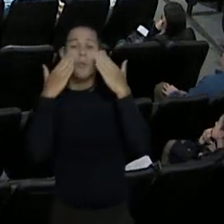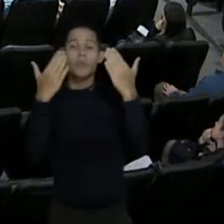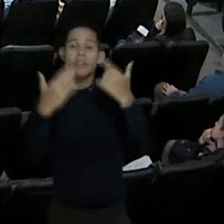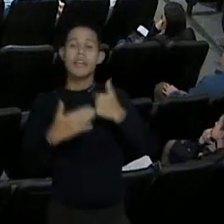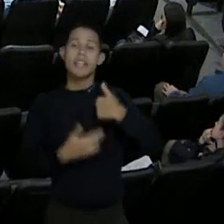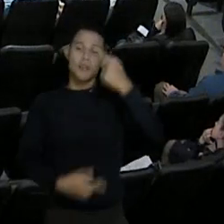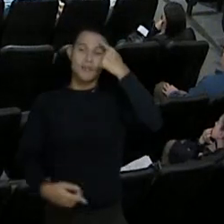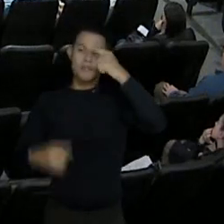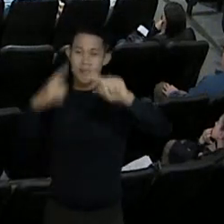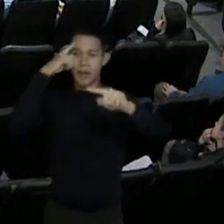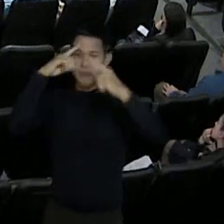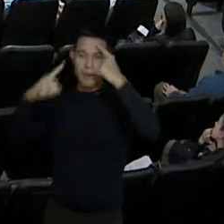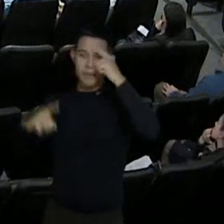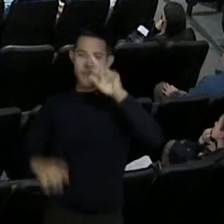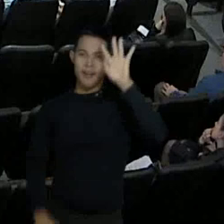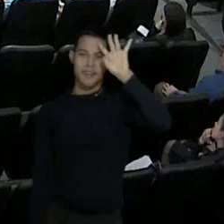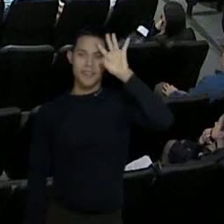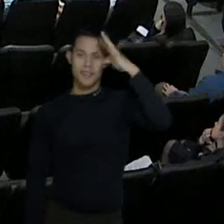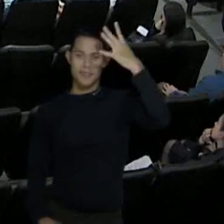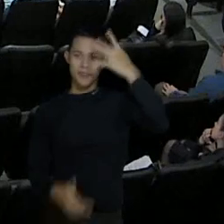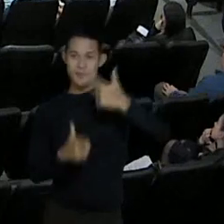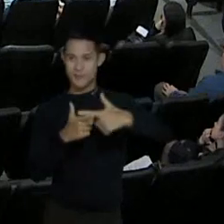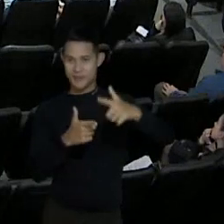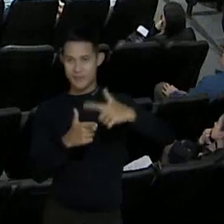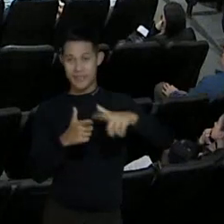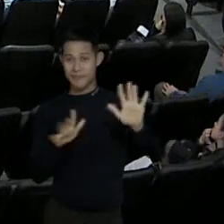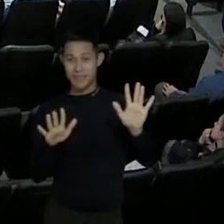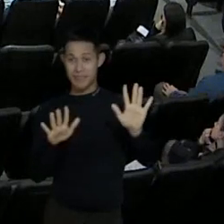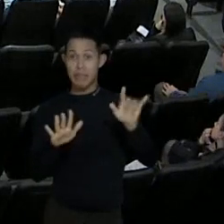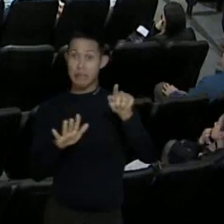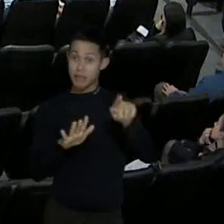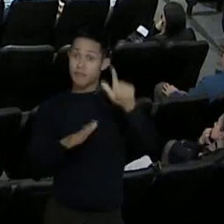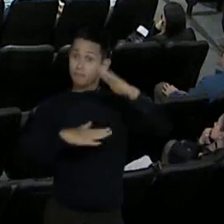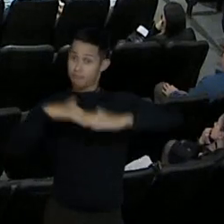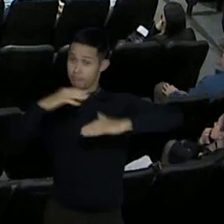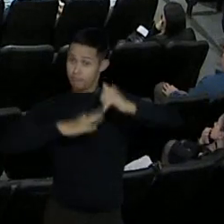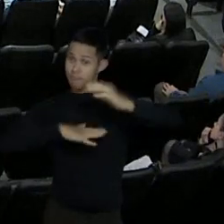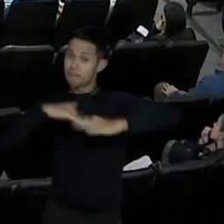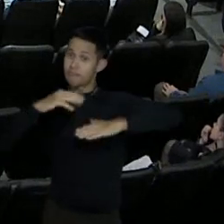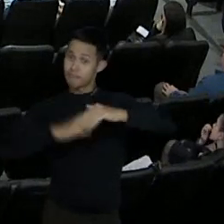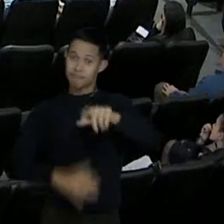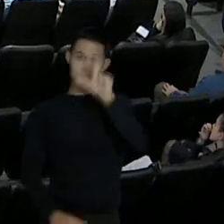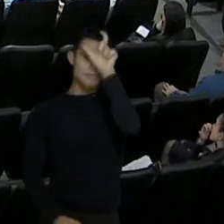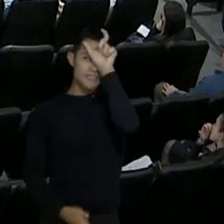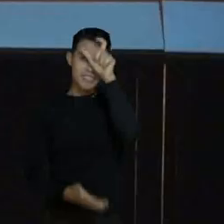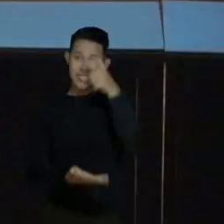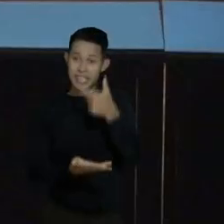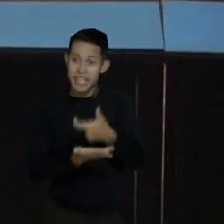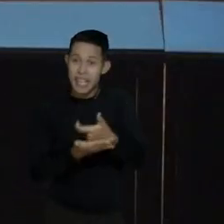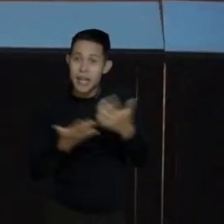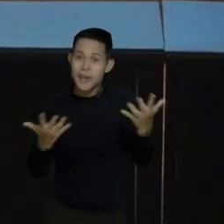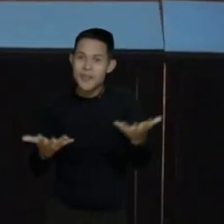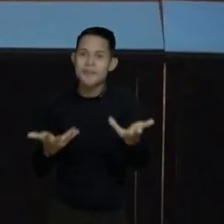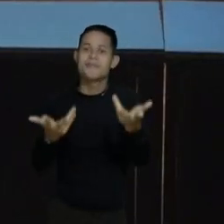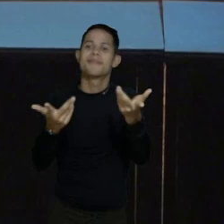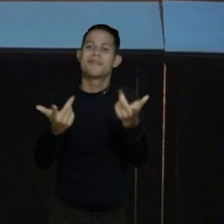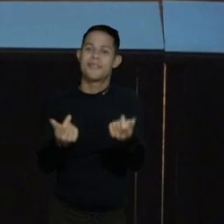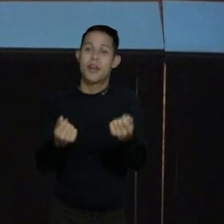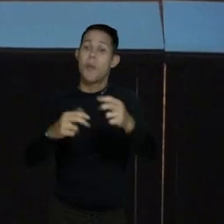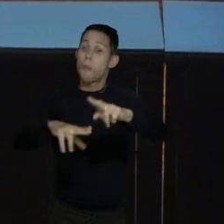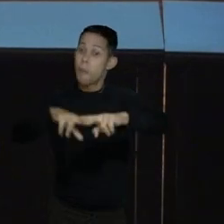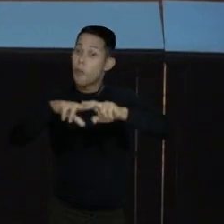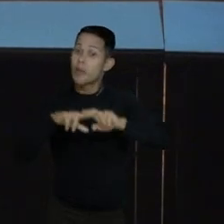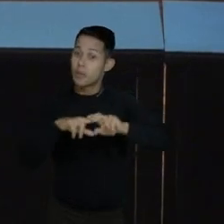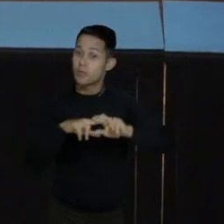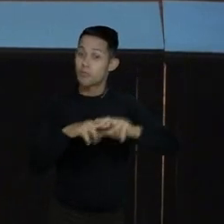problema e isso o disléxico faz muito bem então ele é muito aceito na criminalidade no Brasil que a